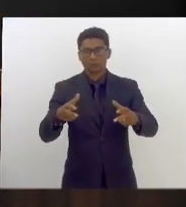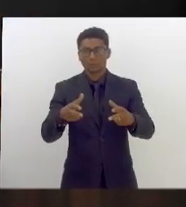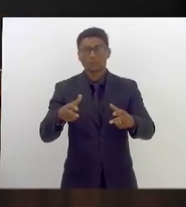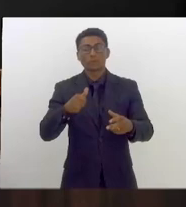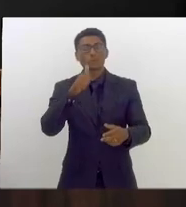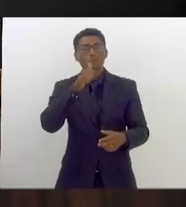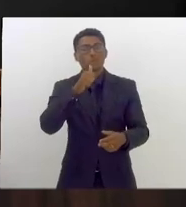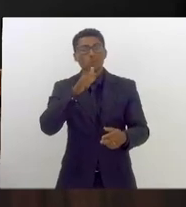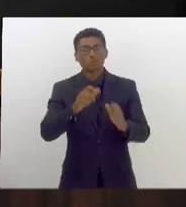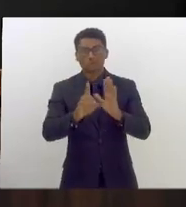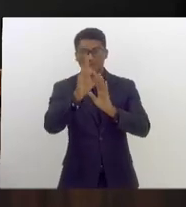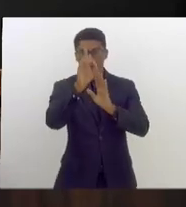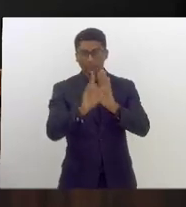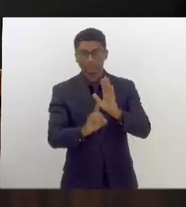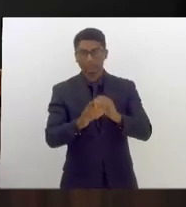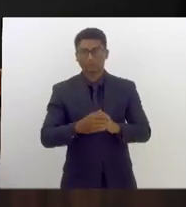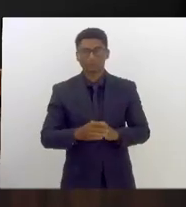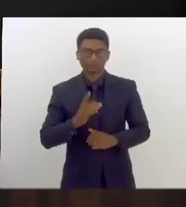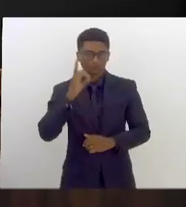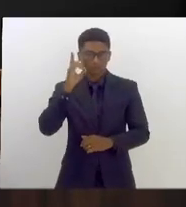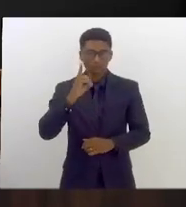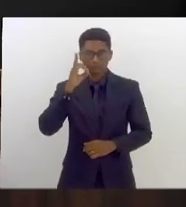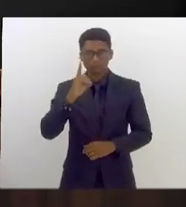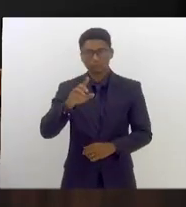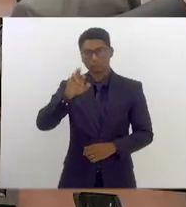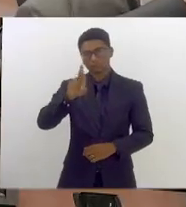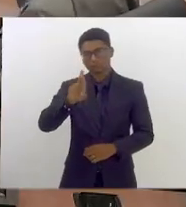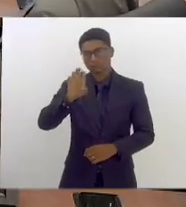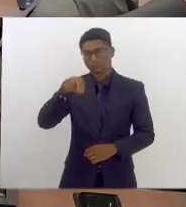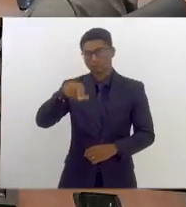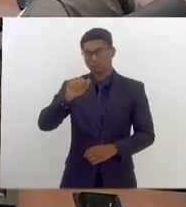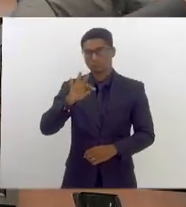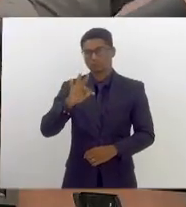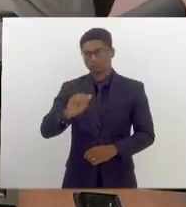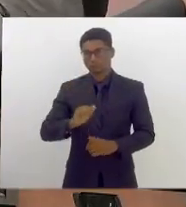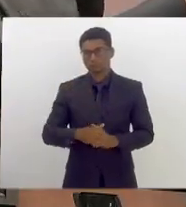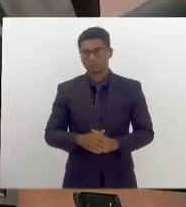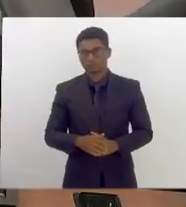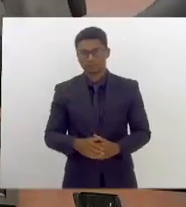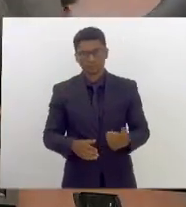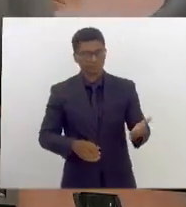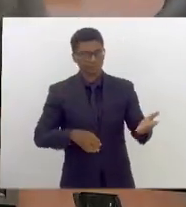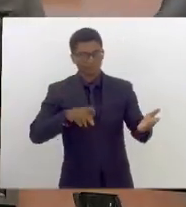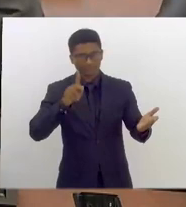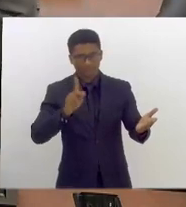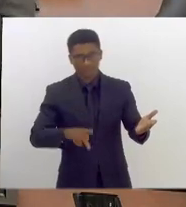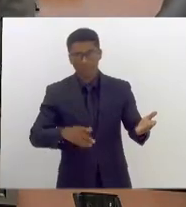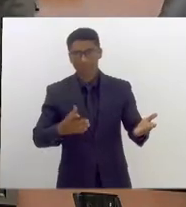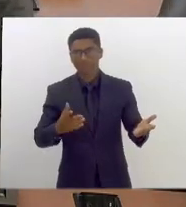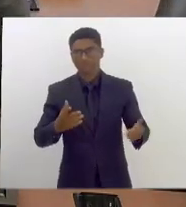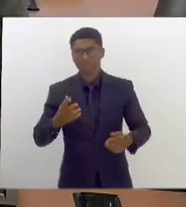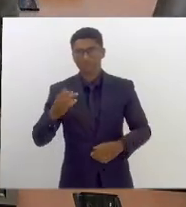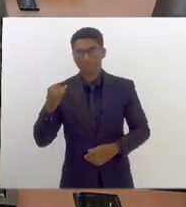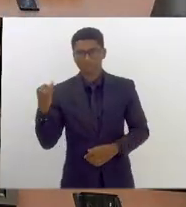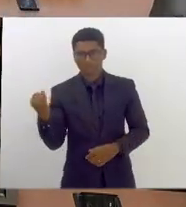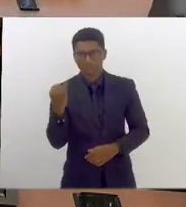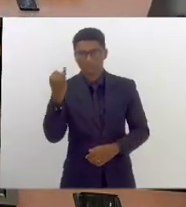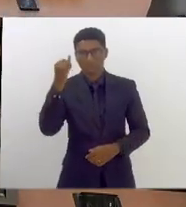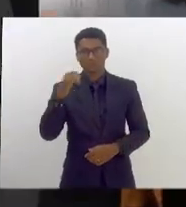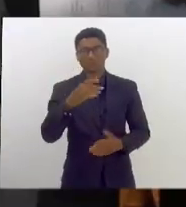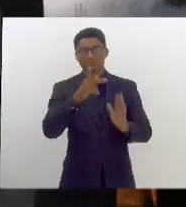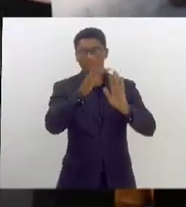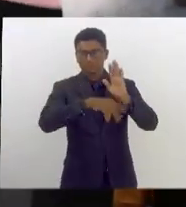Mulher... Deputada Renata Souza. Senhora Presidenta, muito importante o projeto